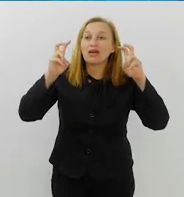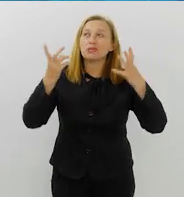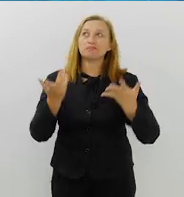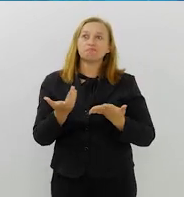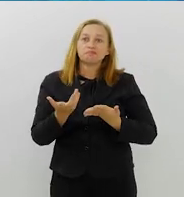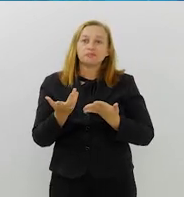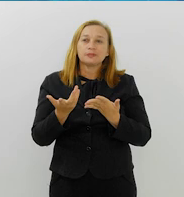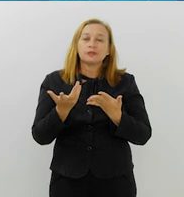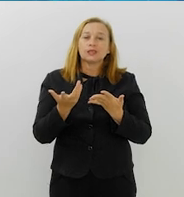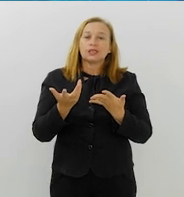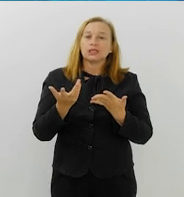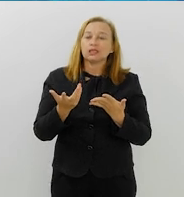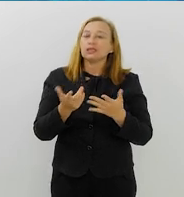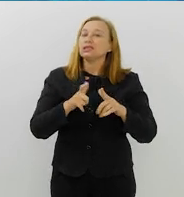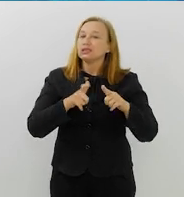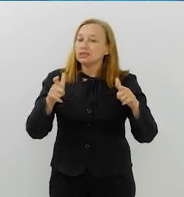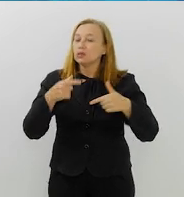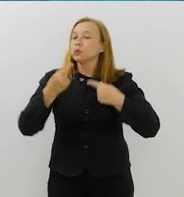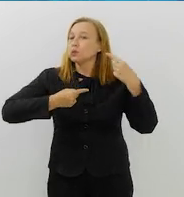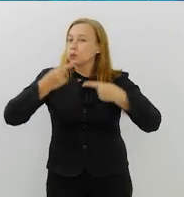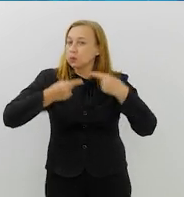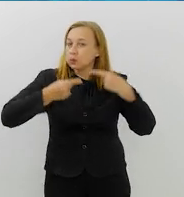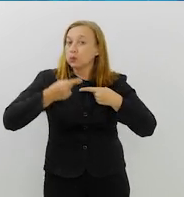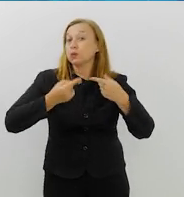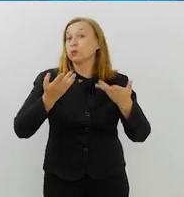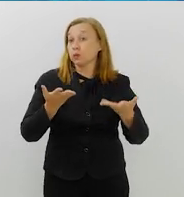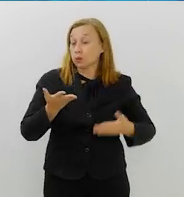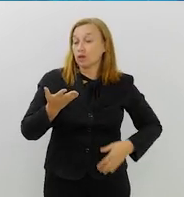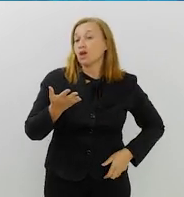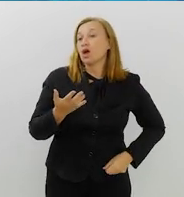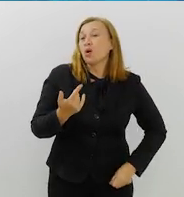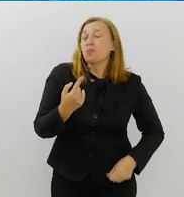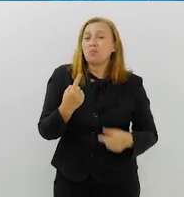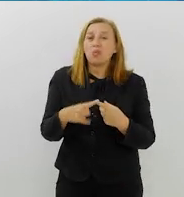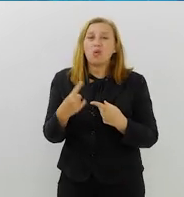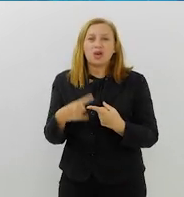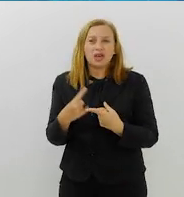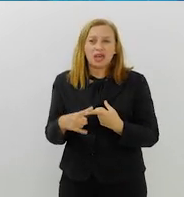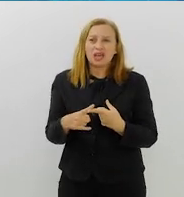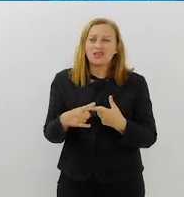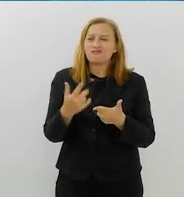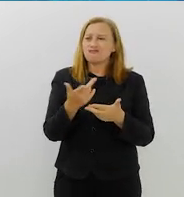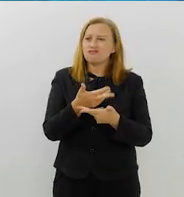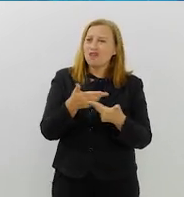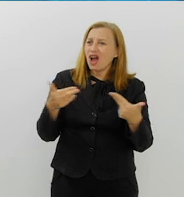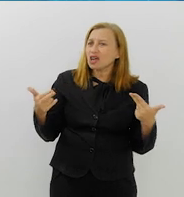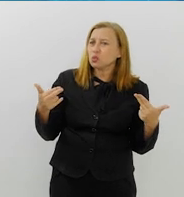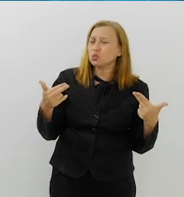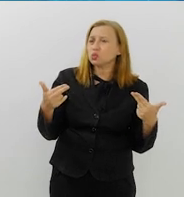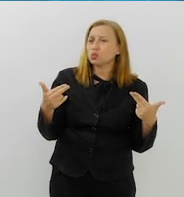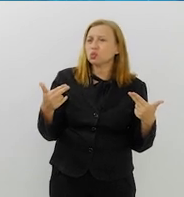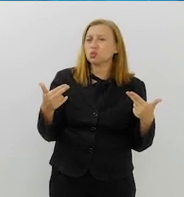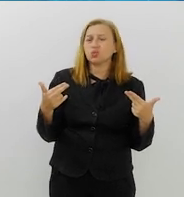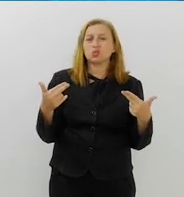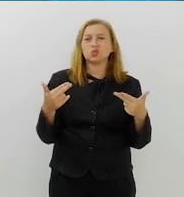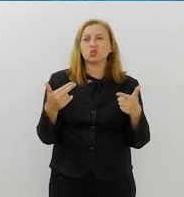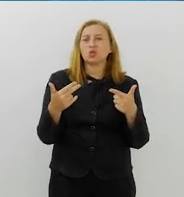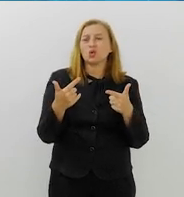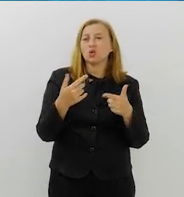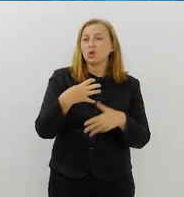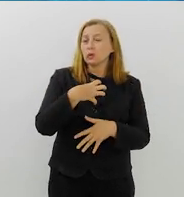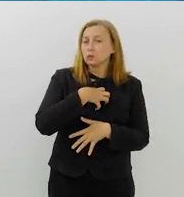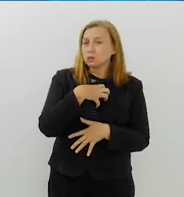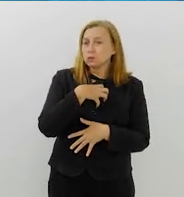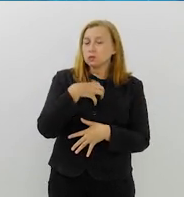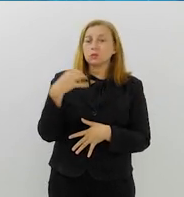Esse tema é um tema que tem que ser amplamente discutido, né? Porque vem causando uma série de